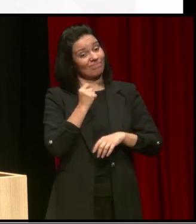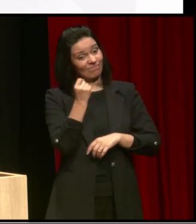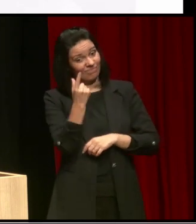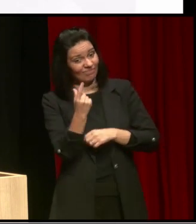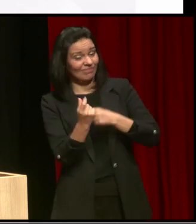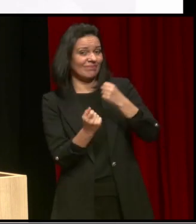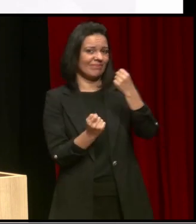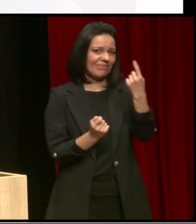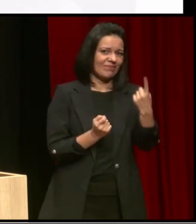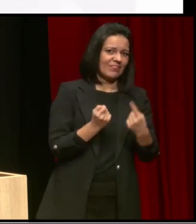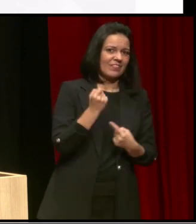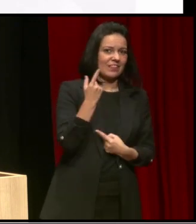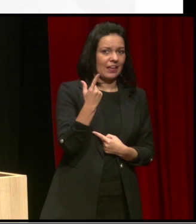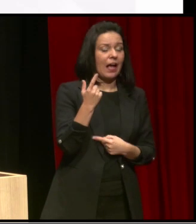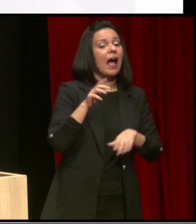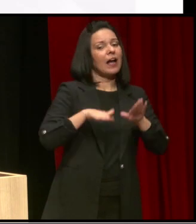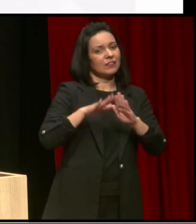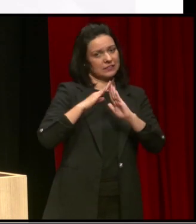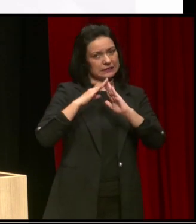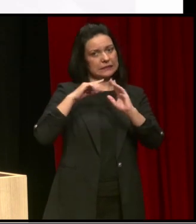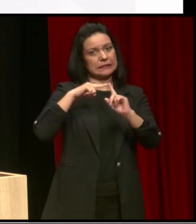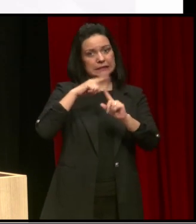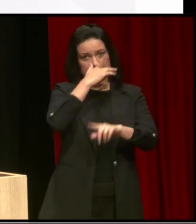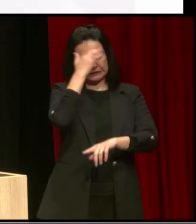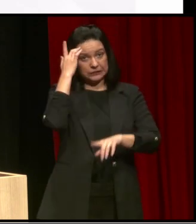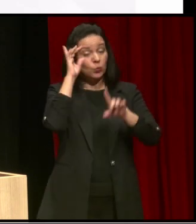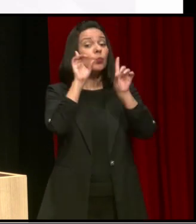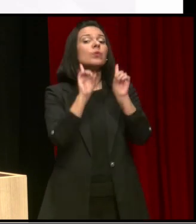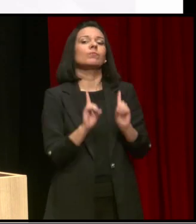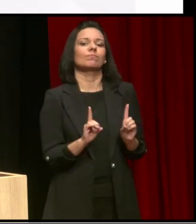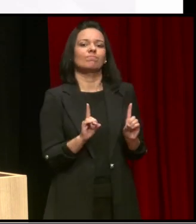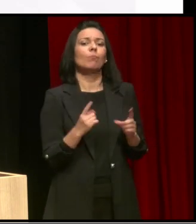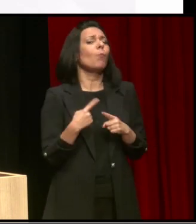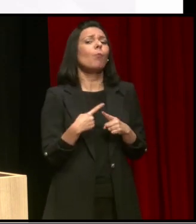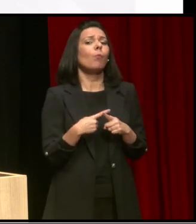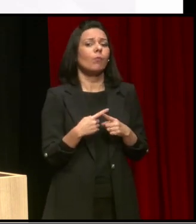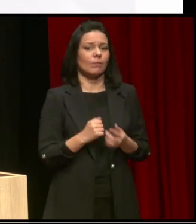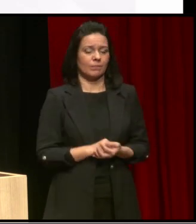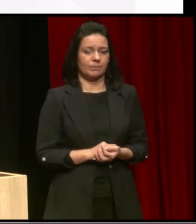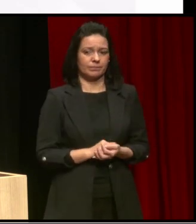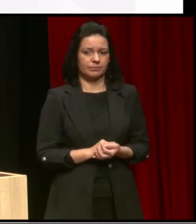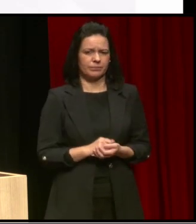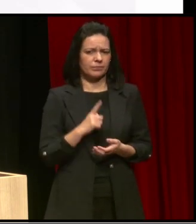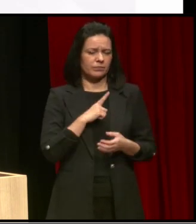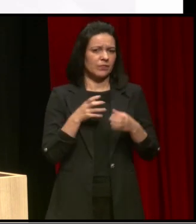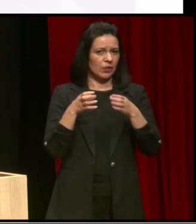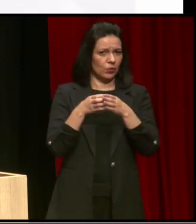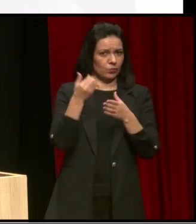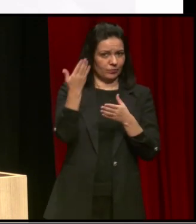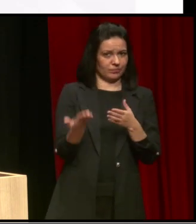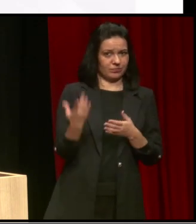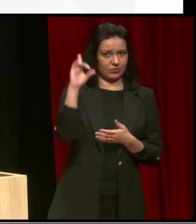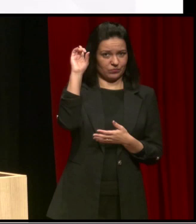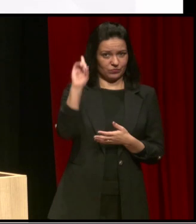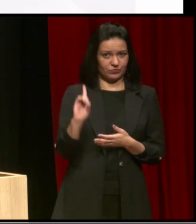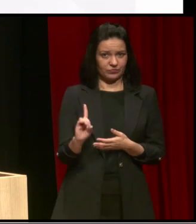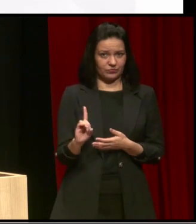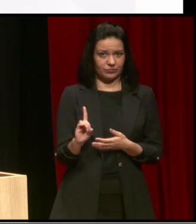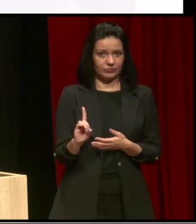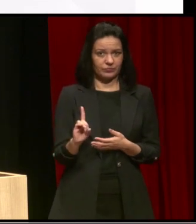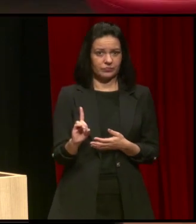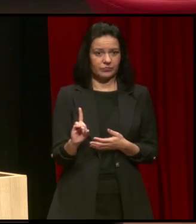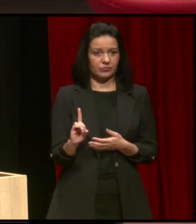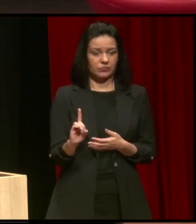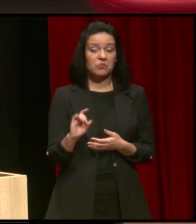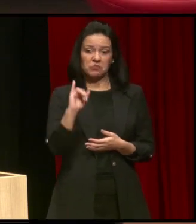têm pessoas com deficiência. Por que nesse grupo que está aqui da direita, aqui da minha direita,